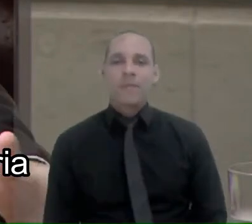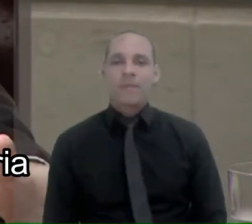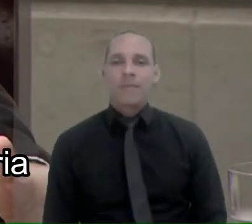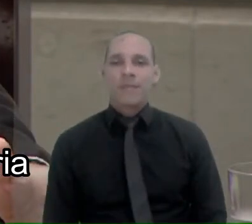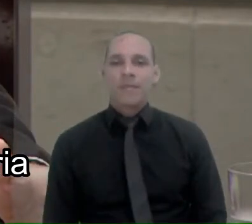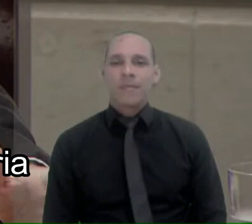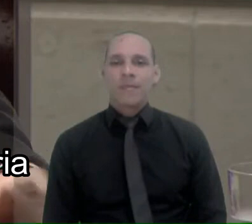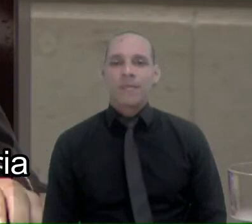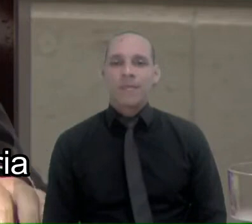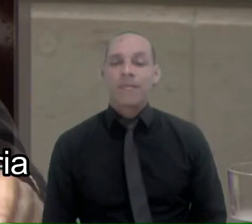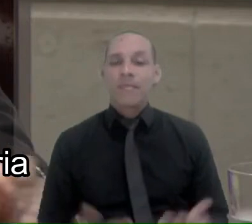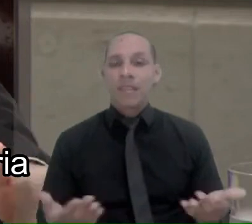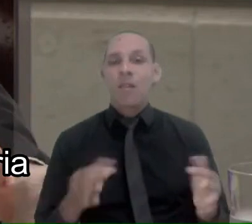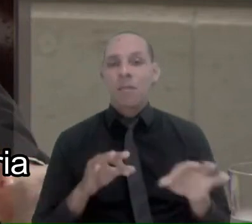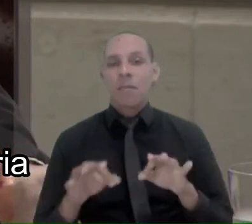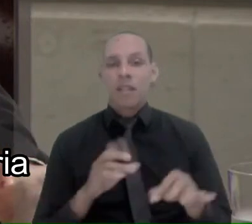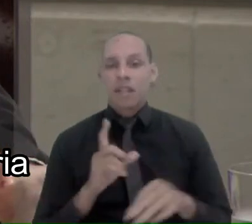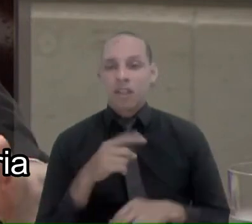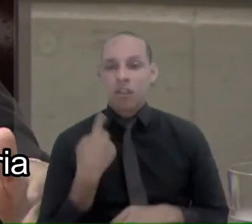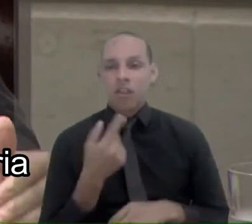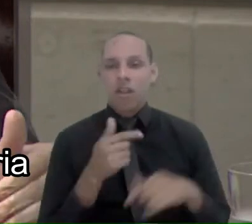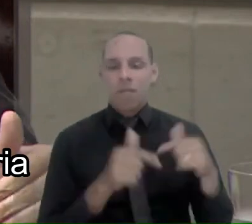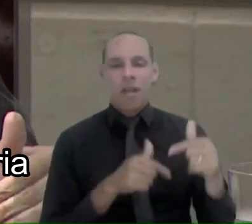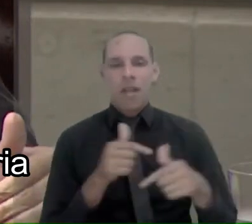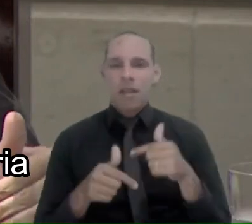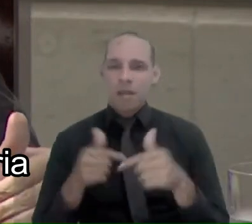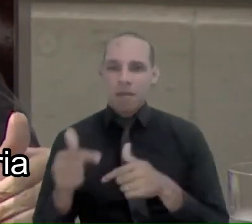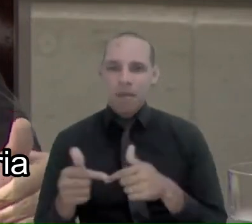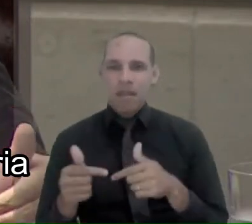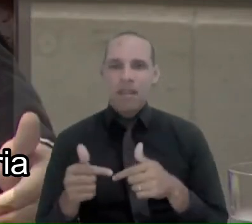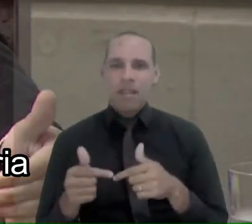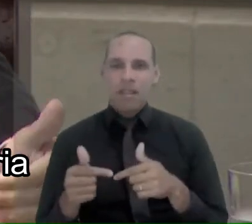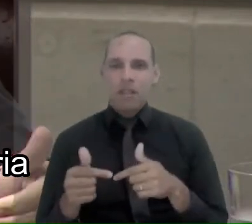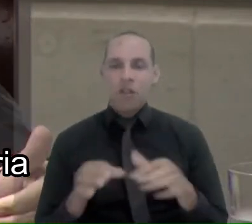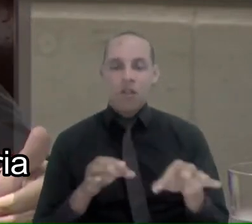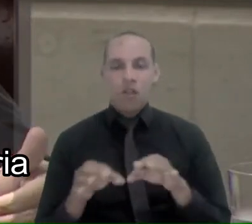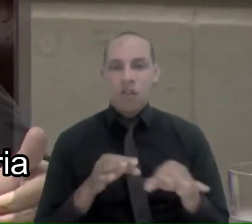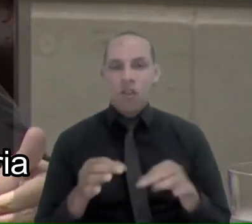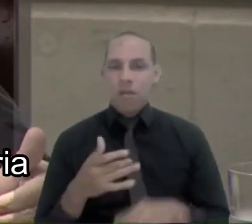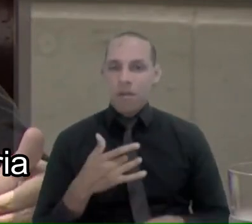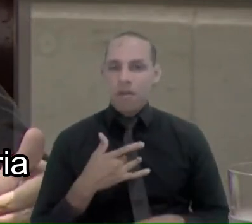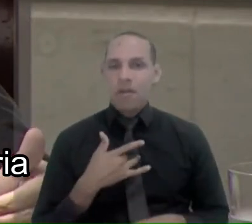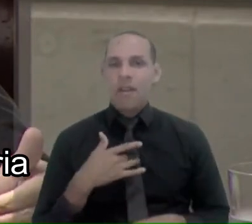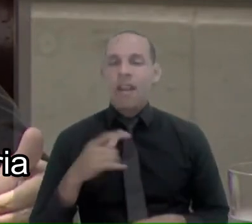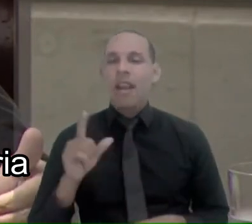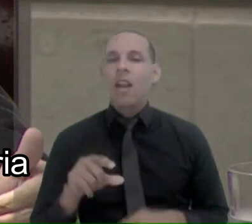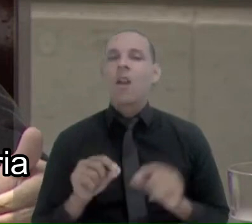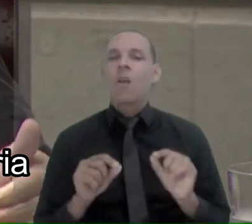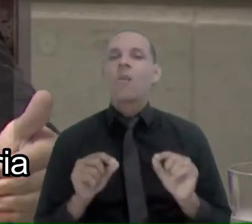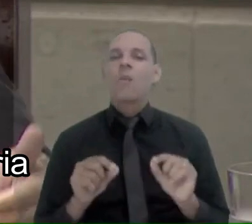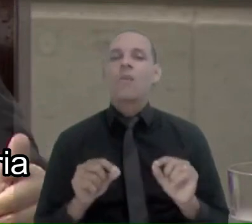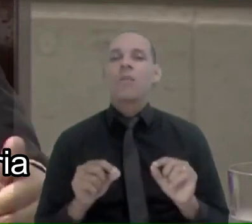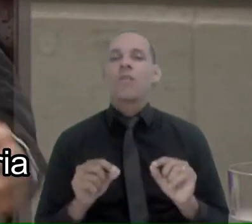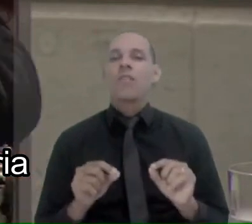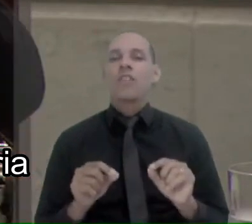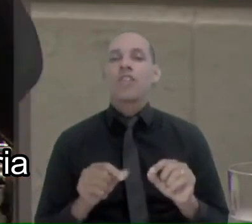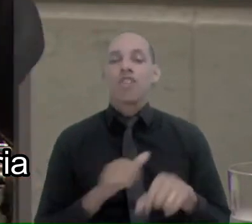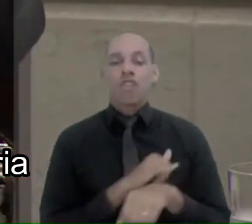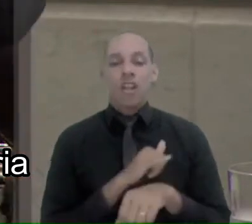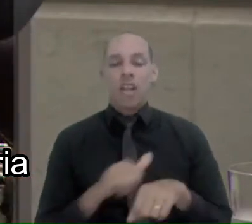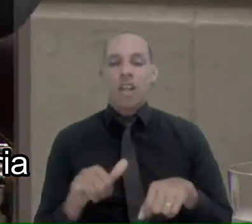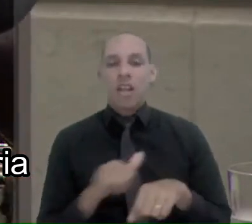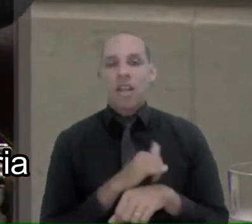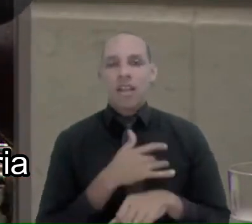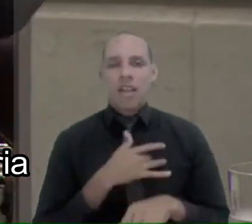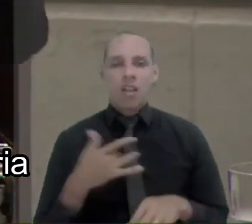Então, nosso plano de trabalho para o controle da tuberculose incluía, obviamente, a recomposição da estratégia de saúde da família, porque é a porta de entrada